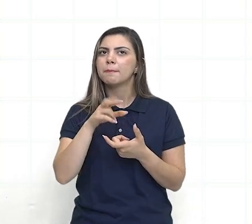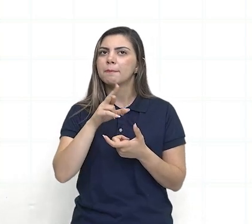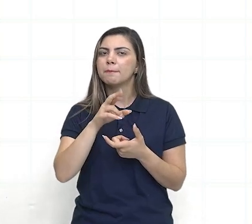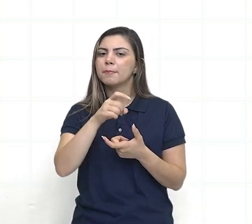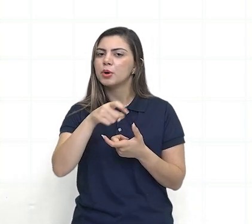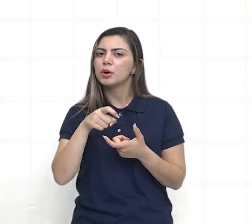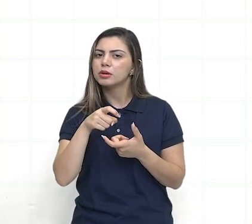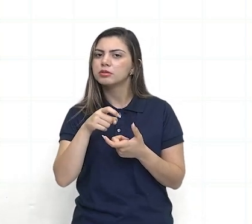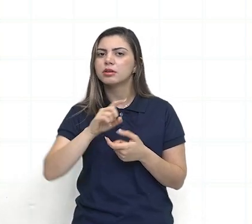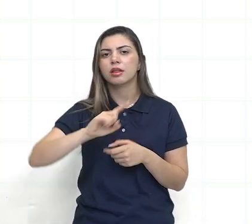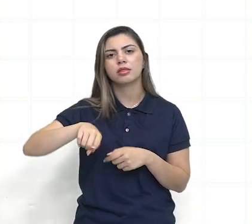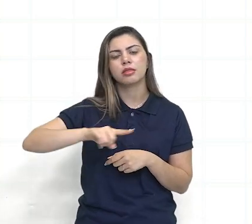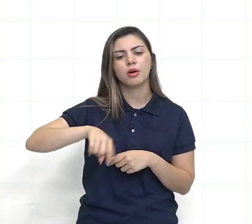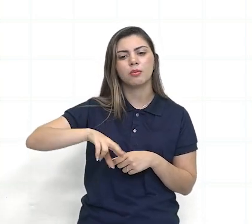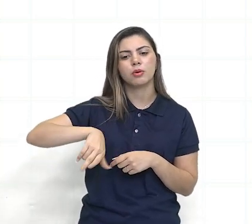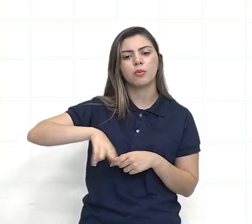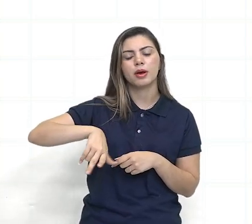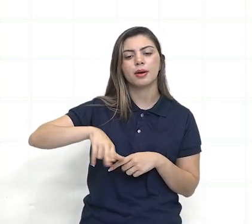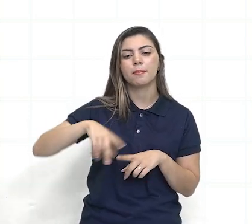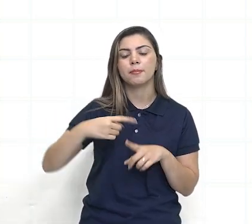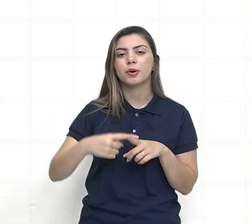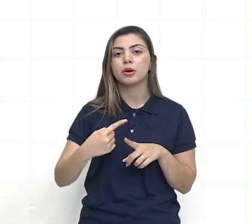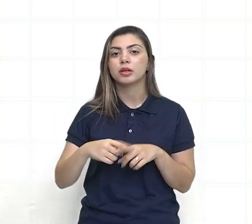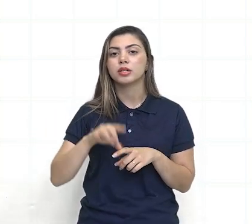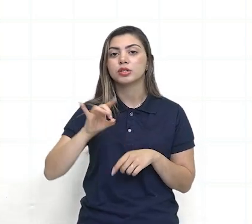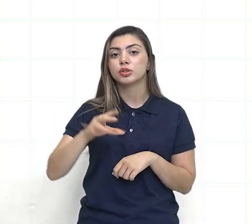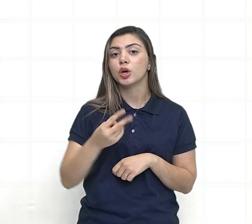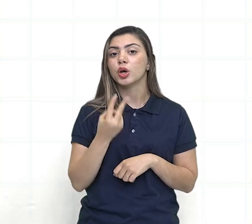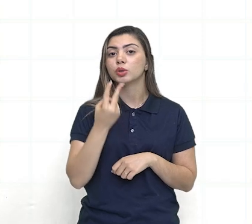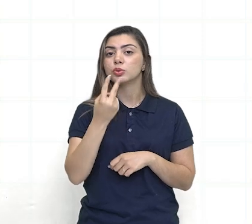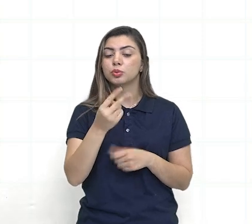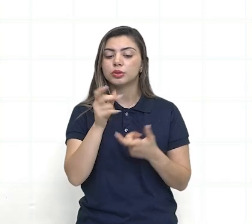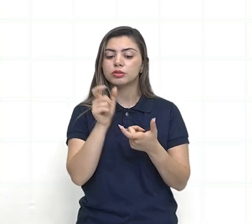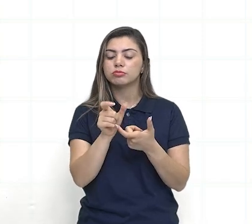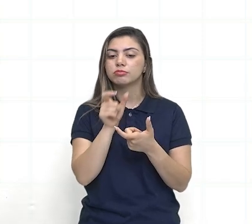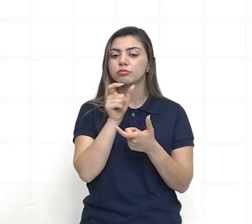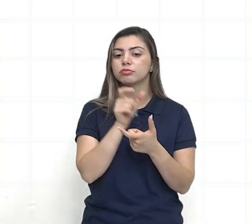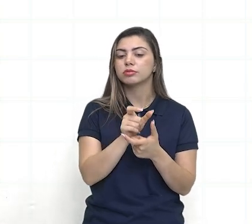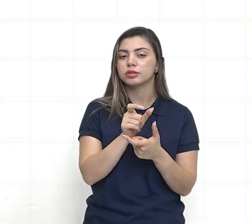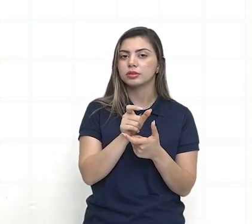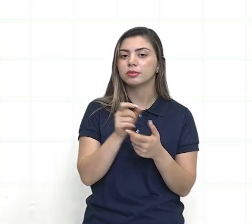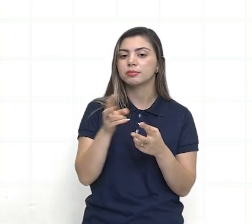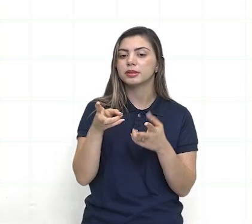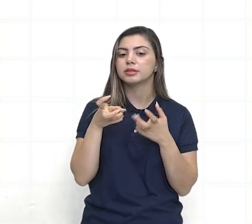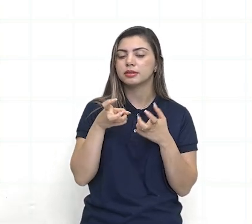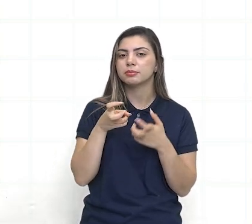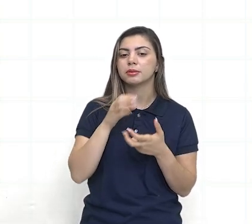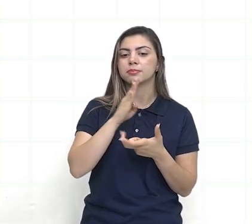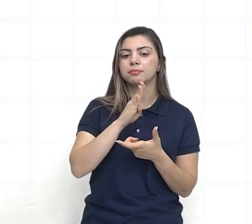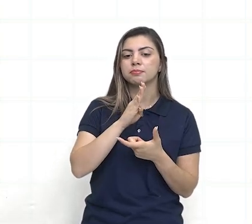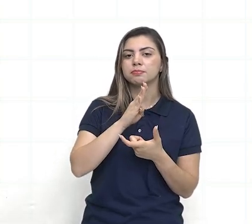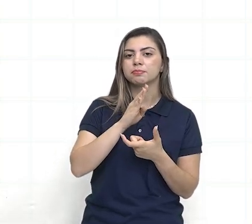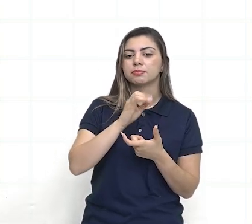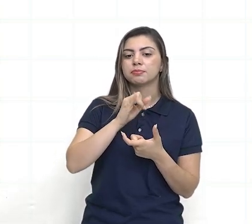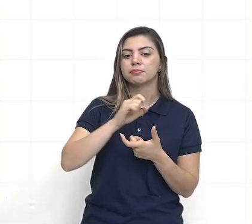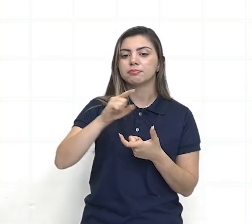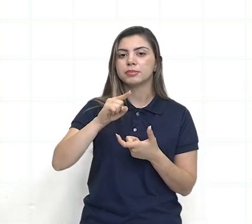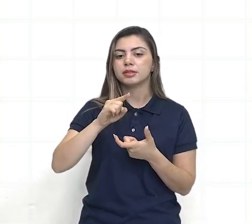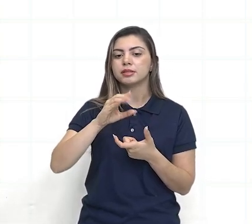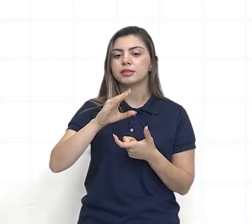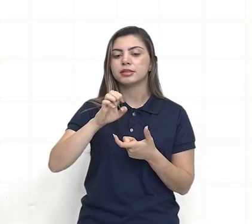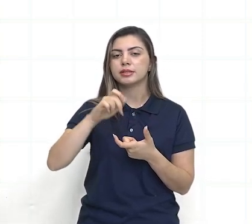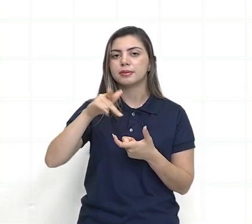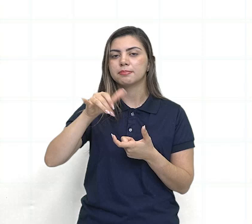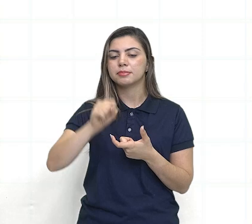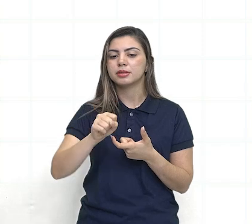Gente, tudo isso aqui é uma sílaba, tá? Aqui essa palavra só tem 2 sílabas. Bíceps, entendeu? As consoantes